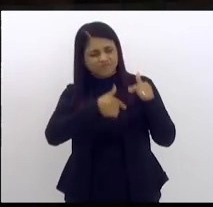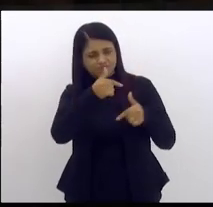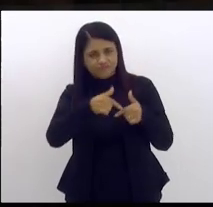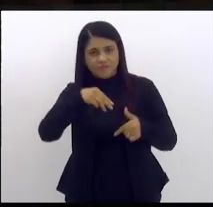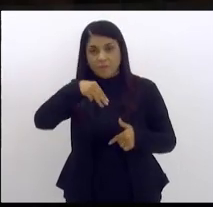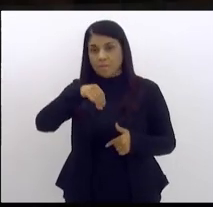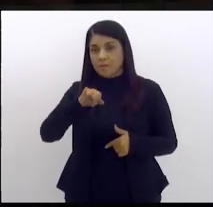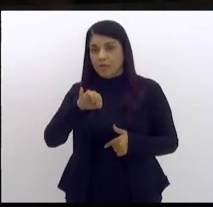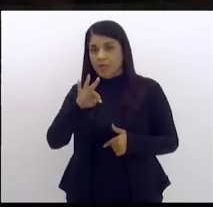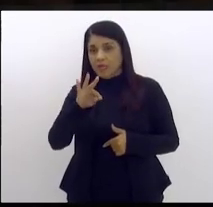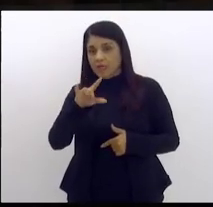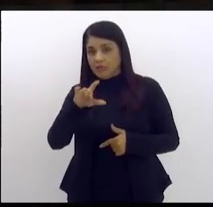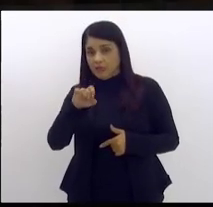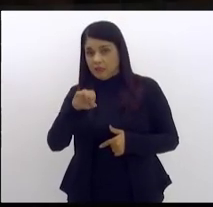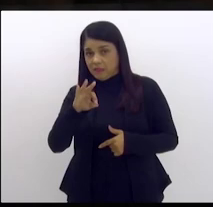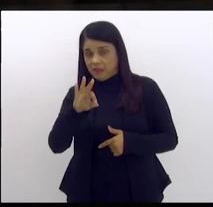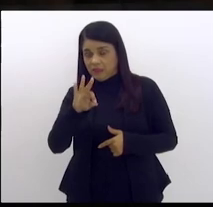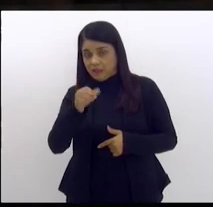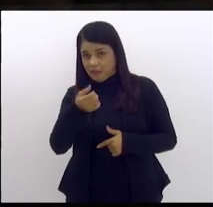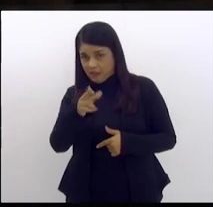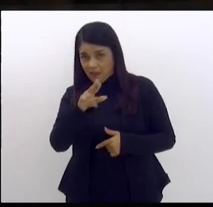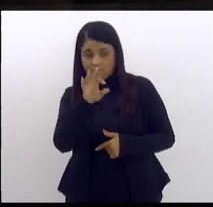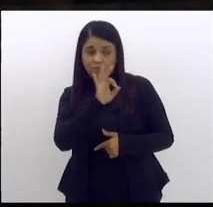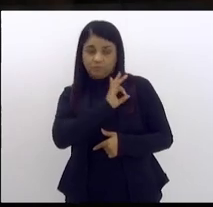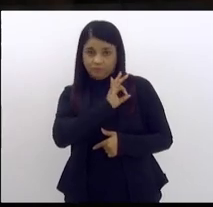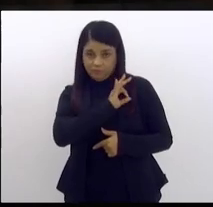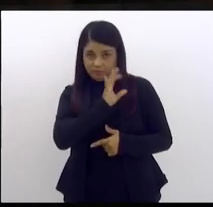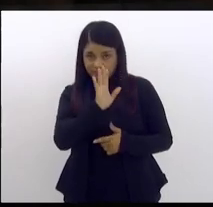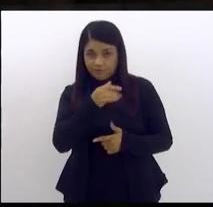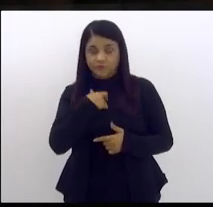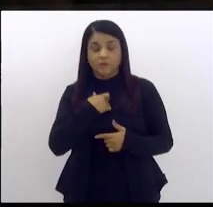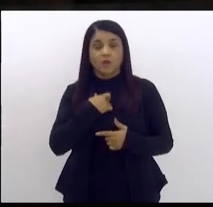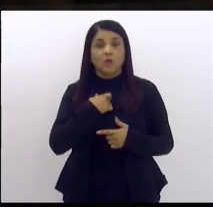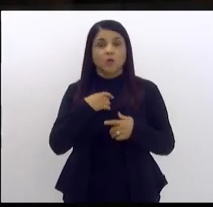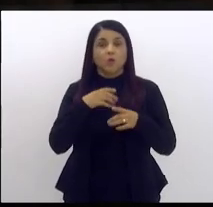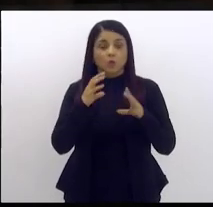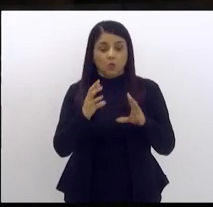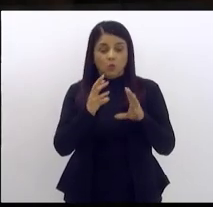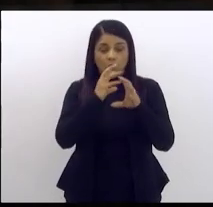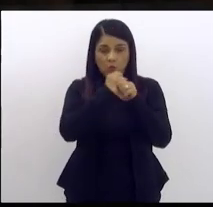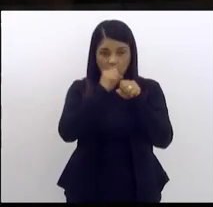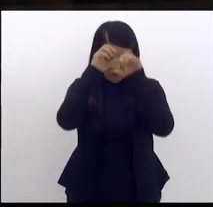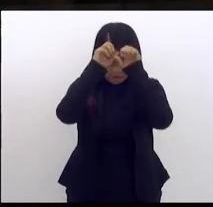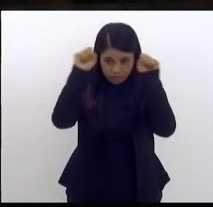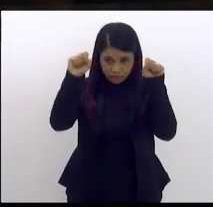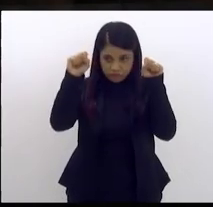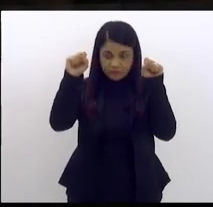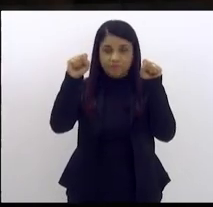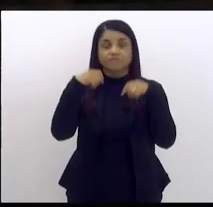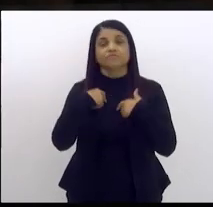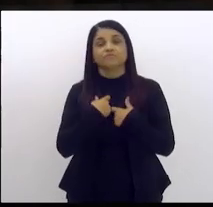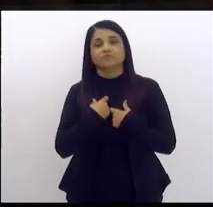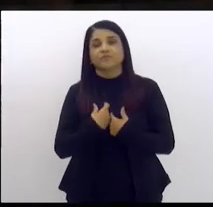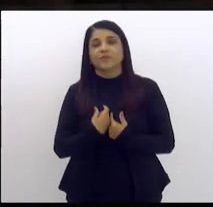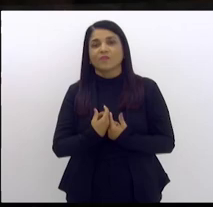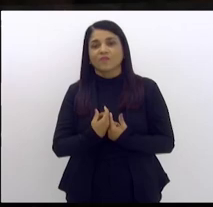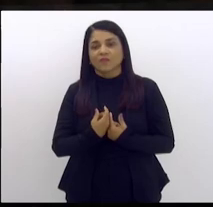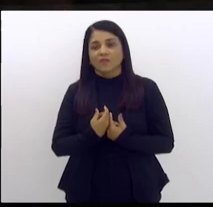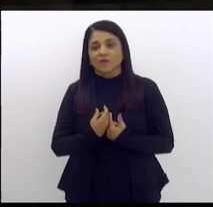que que aconteceu o Tribunal de Contas do Estado eh